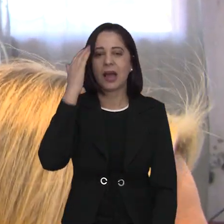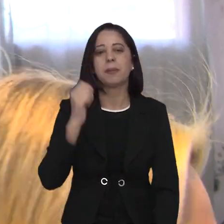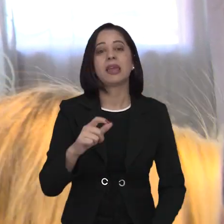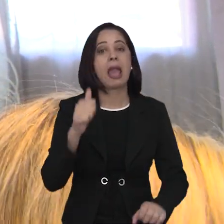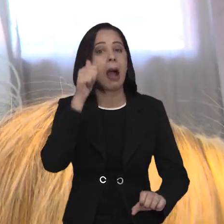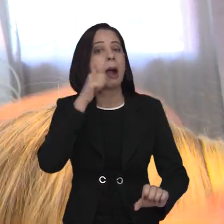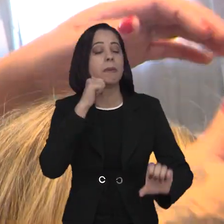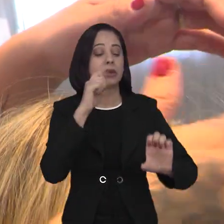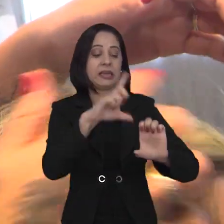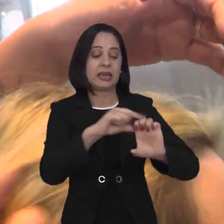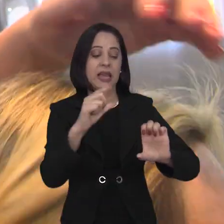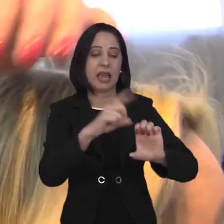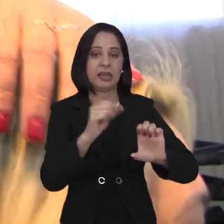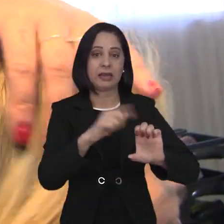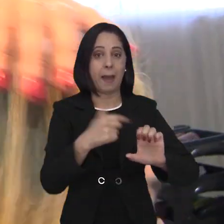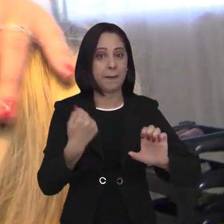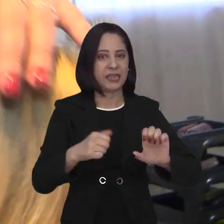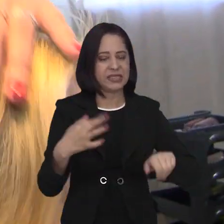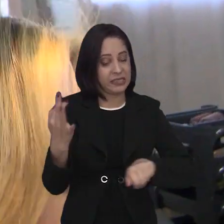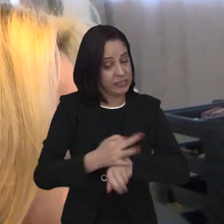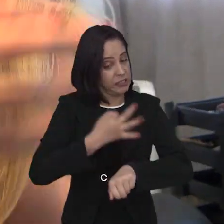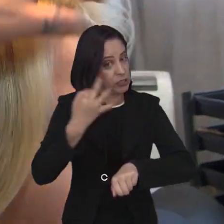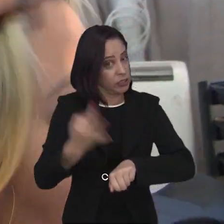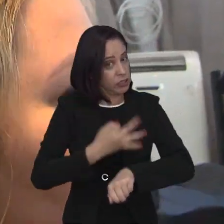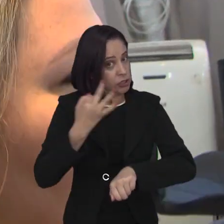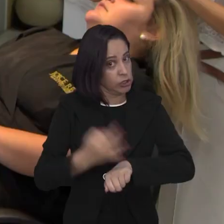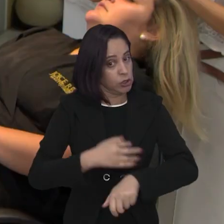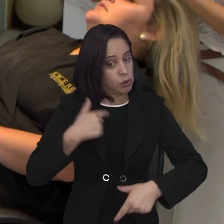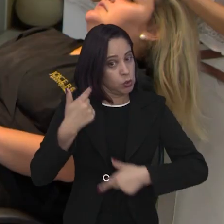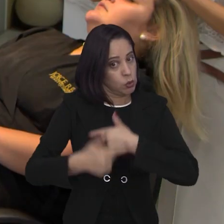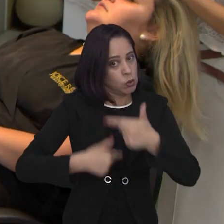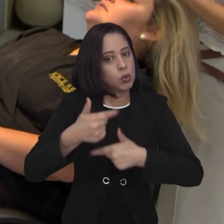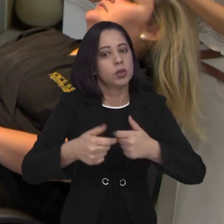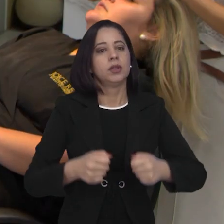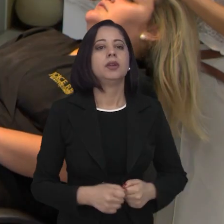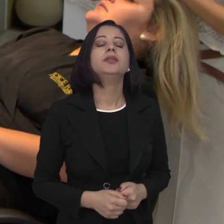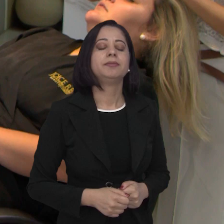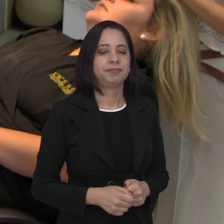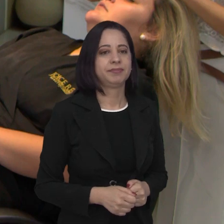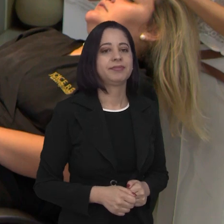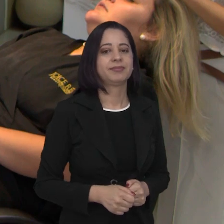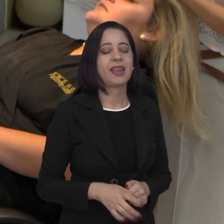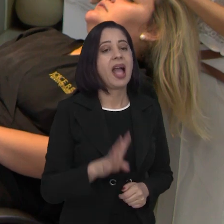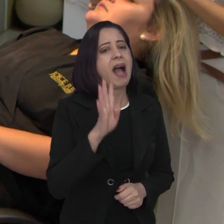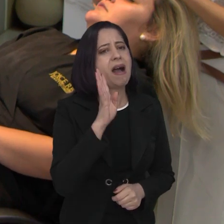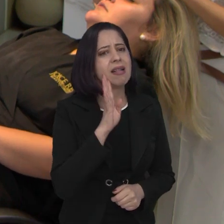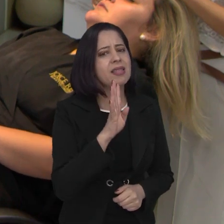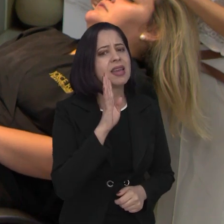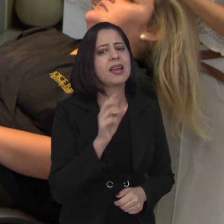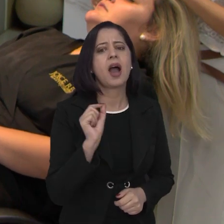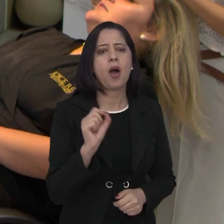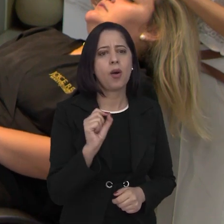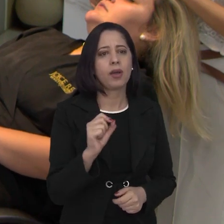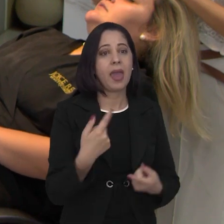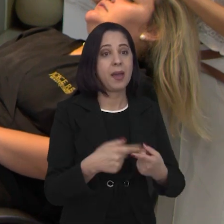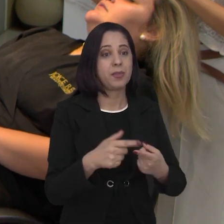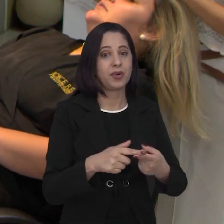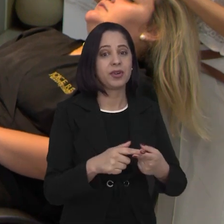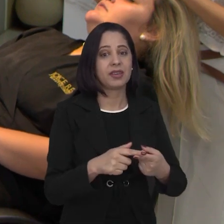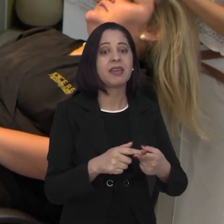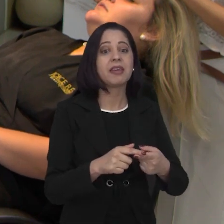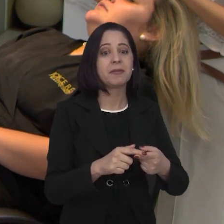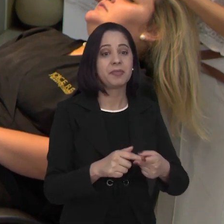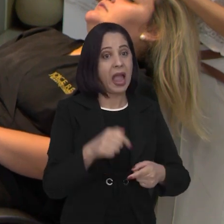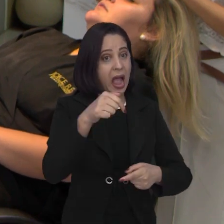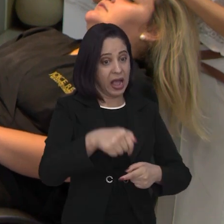do empreendedorismo exige mais esforço. E o mais legal é a gente proporcionar o sustento de outras